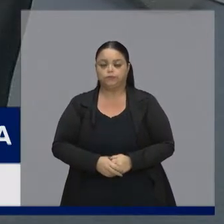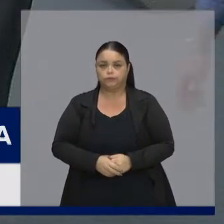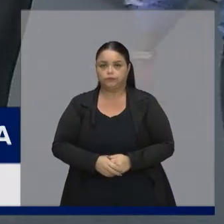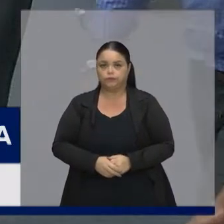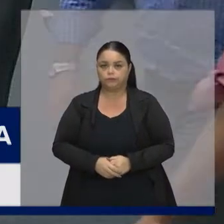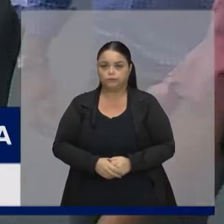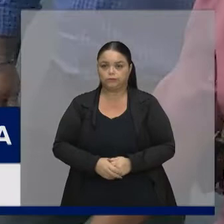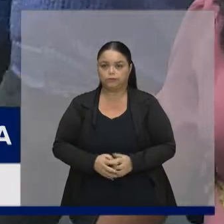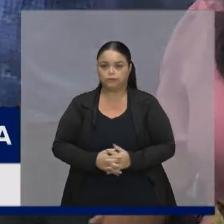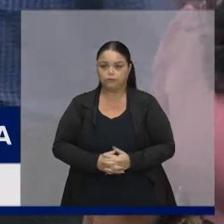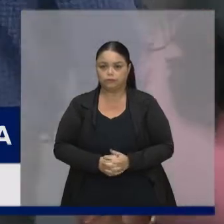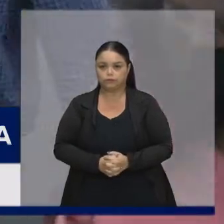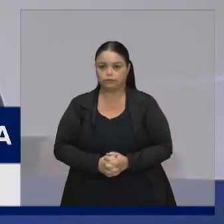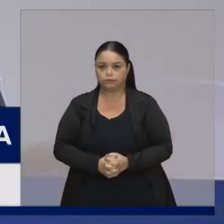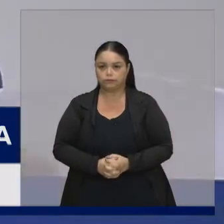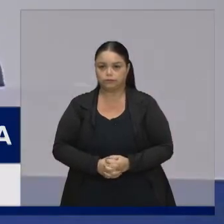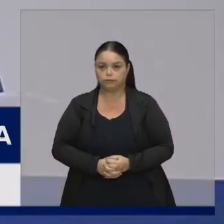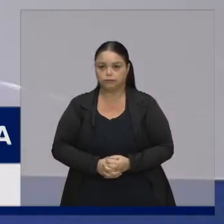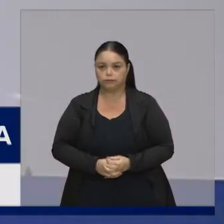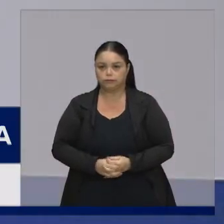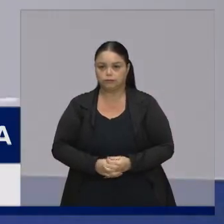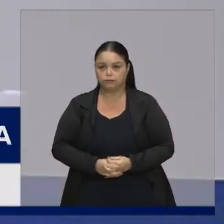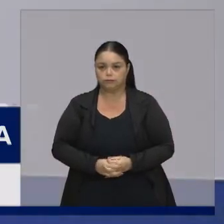Tá. Tem mais aqui?